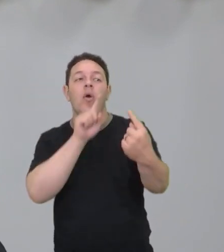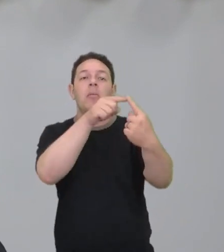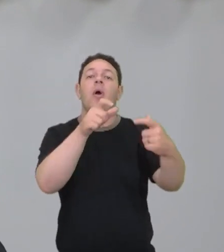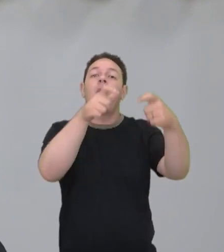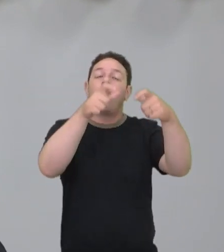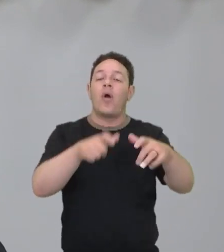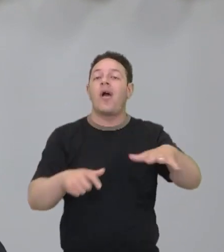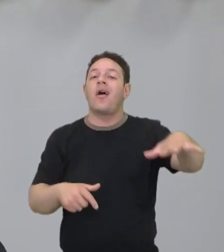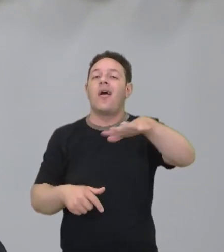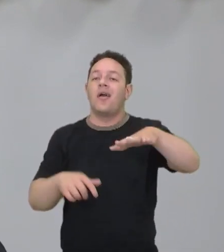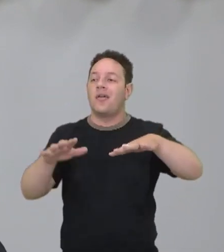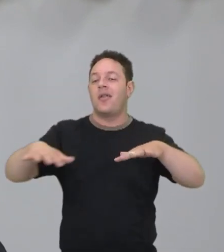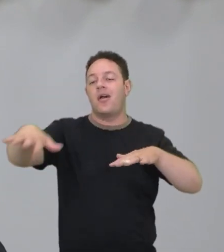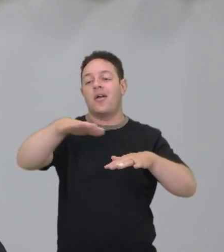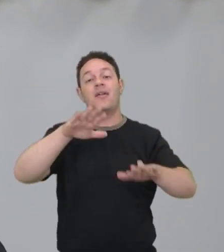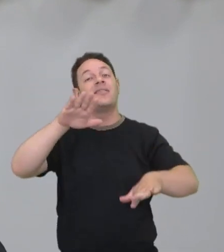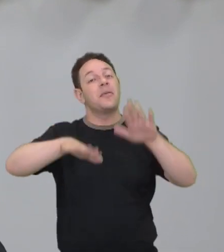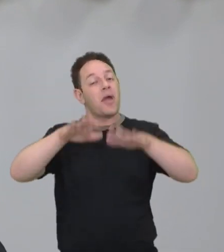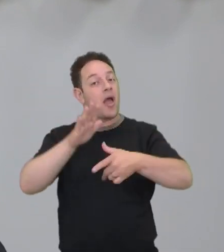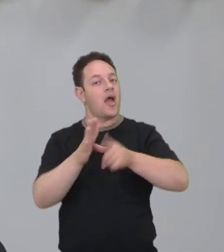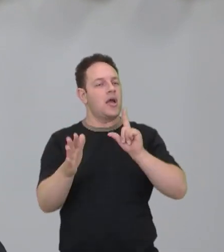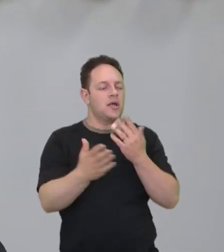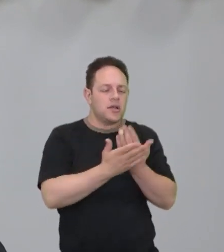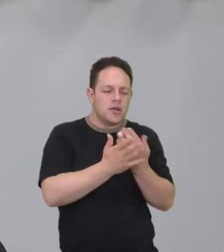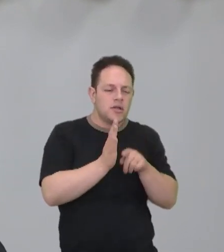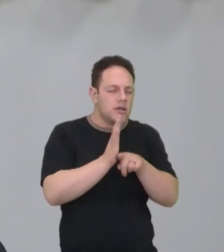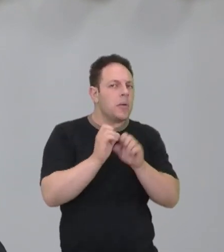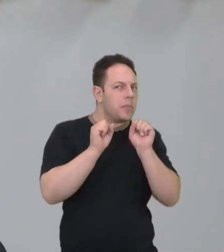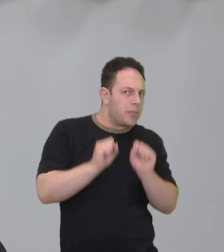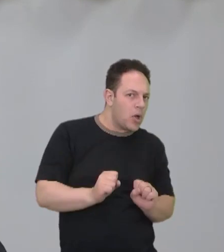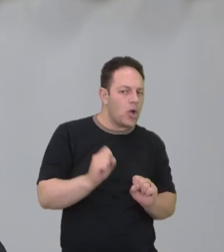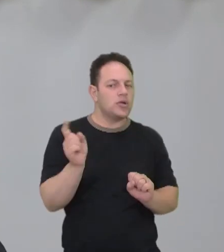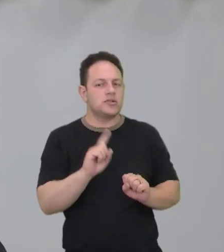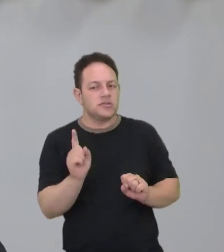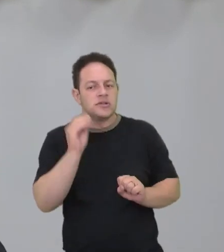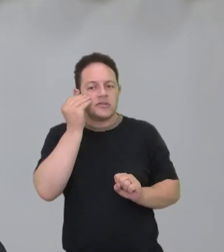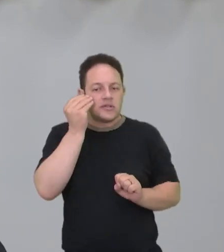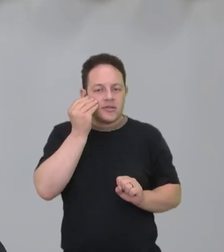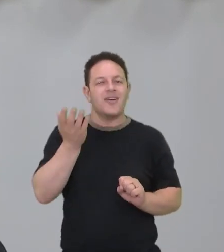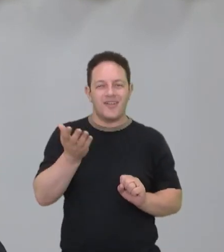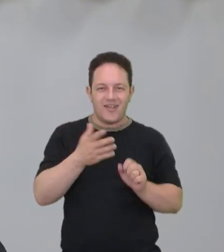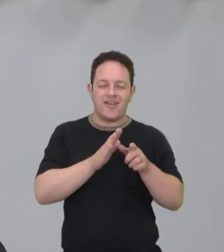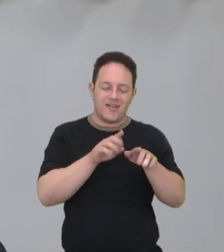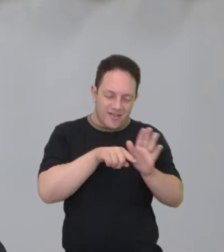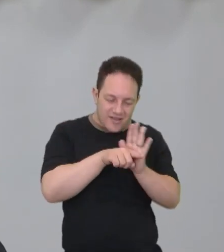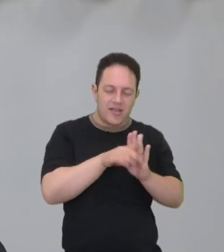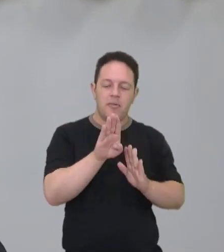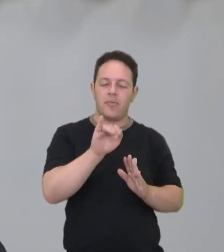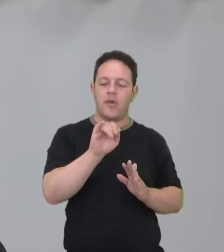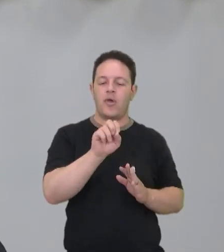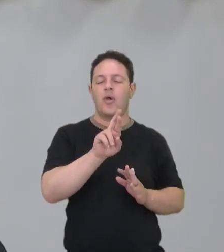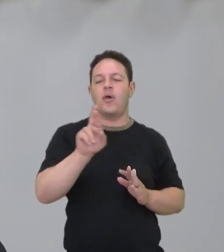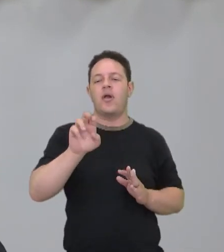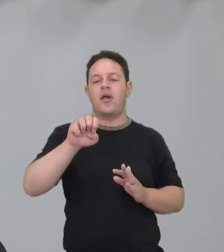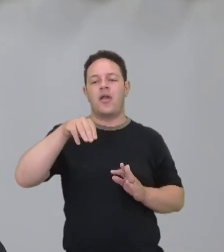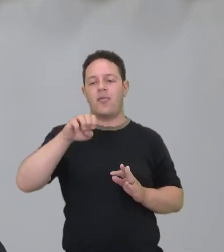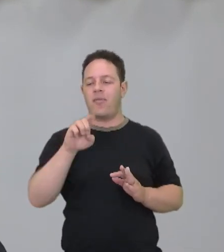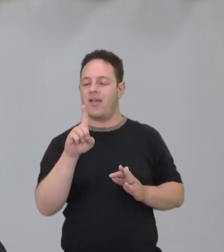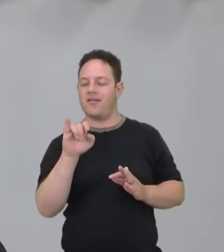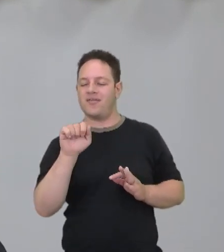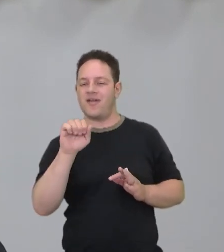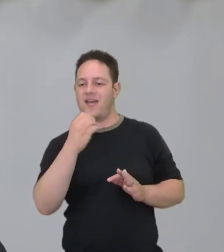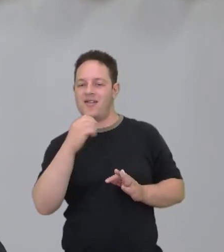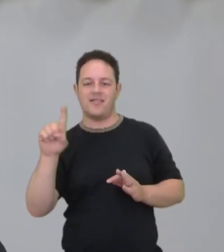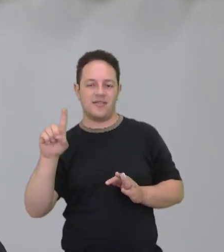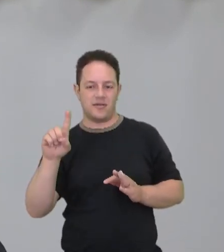cada área precisa ser analisada para saber se a biorremediação é ou não efetiva